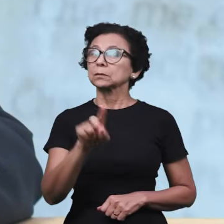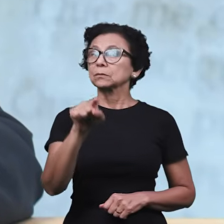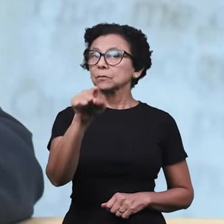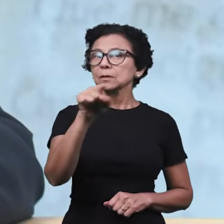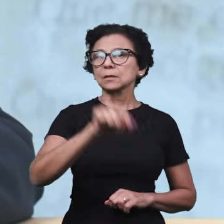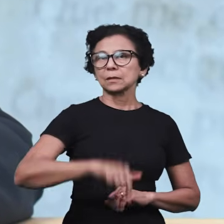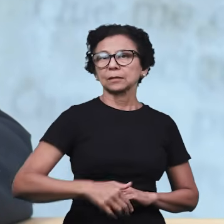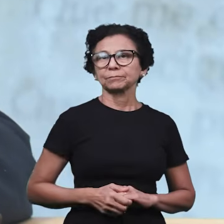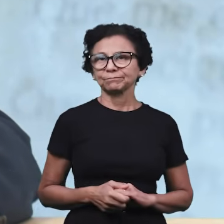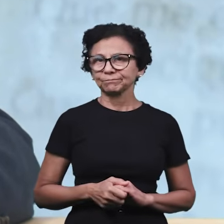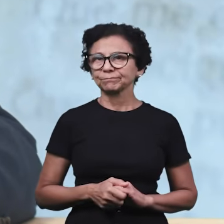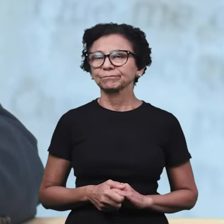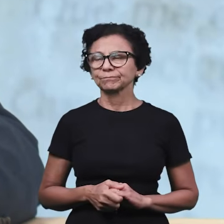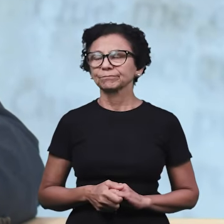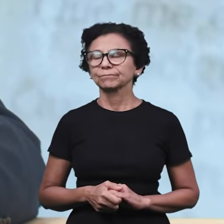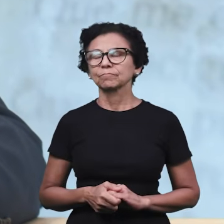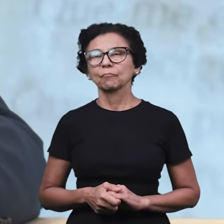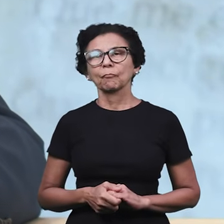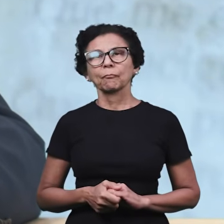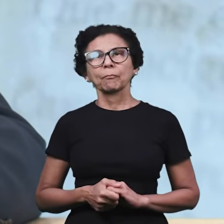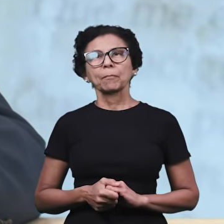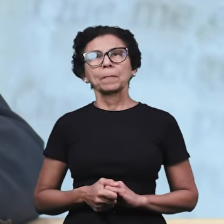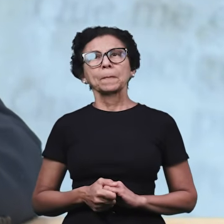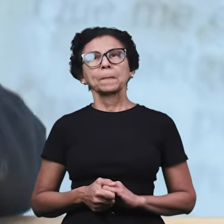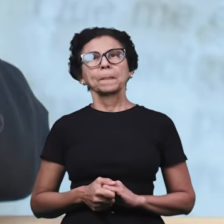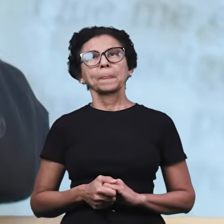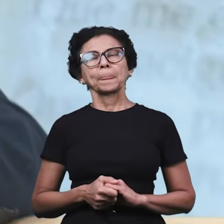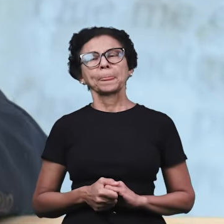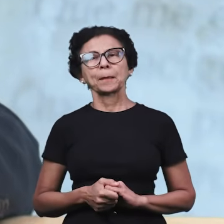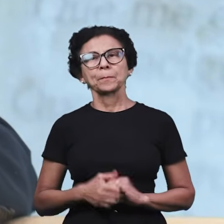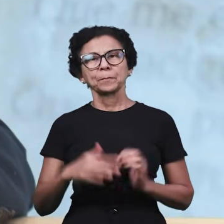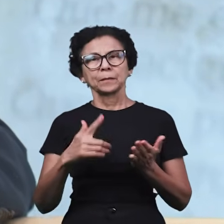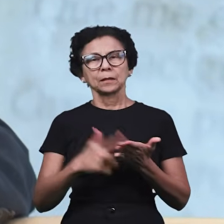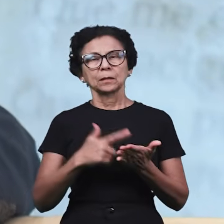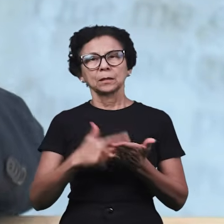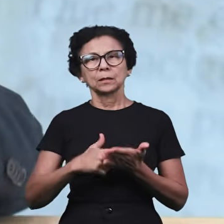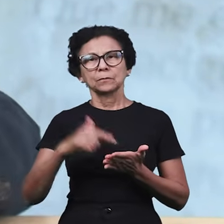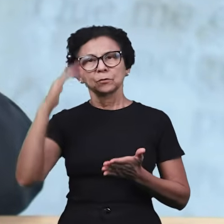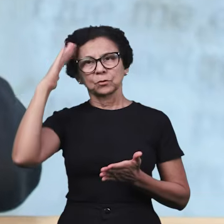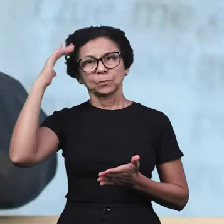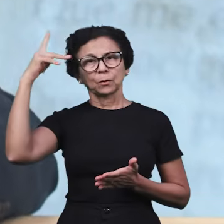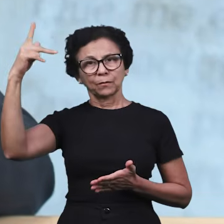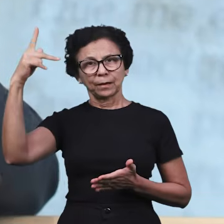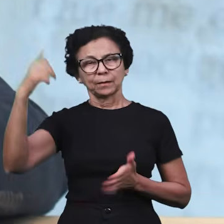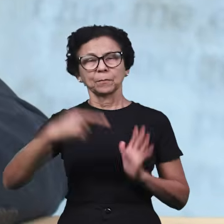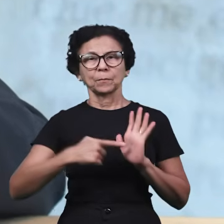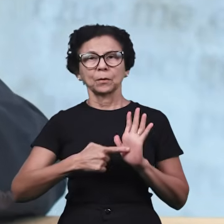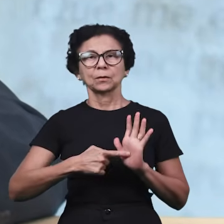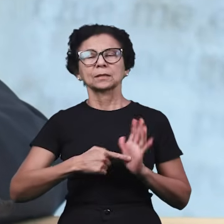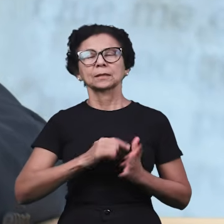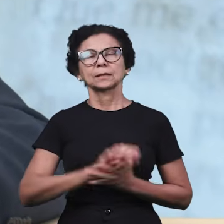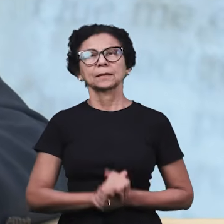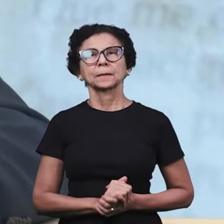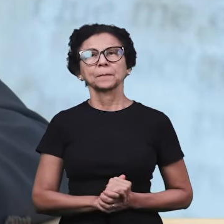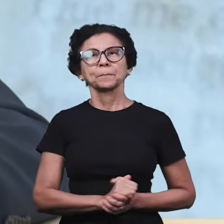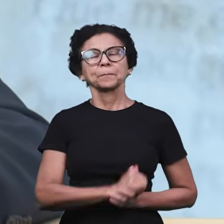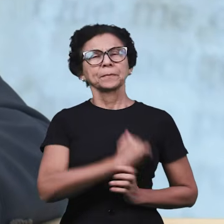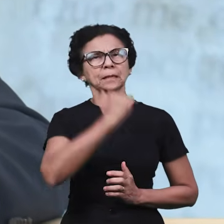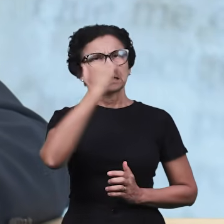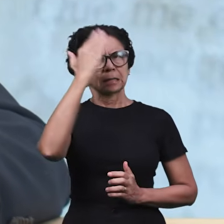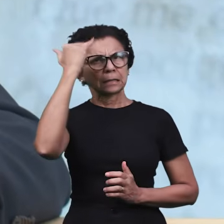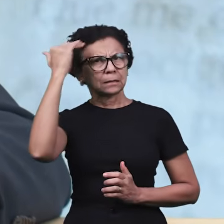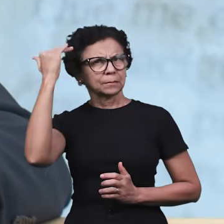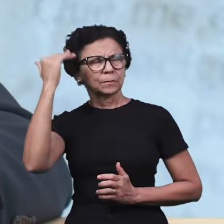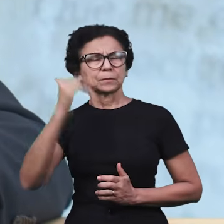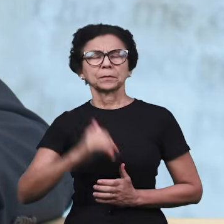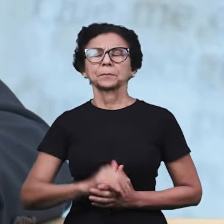não maléfico. Então, até o livro de Provérbios, o começo do livro de Provérbios, a gente fala de sabedoria, né? É o nosso assunto constante